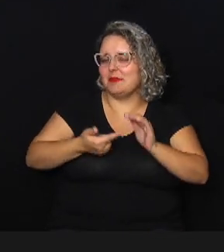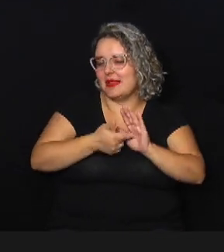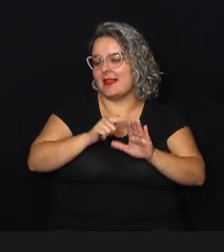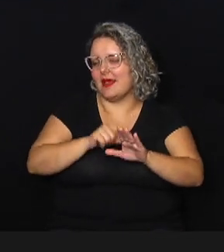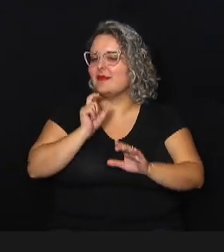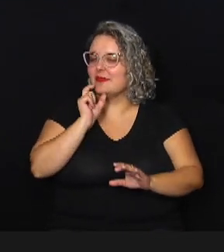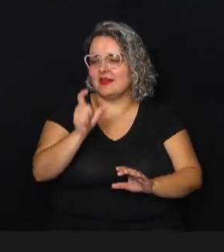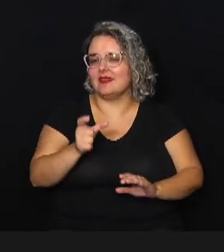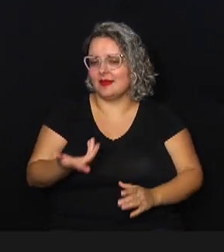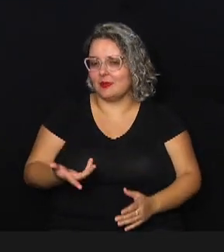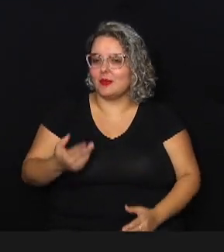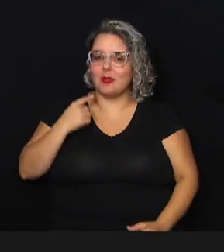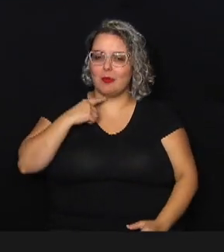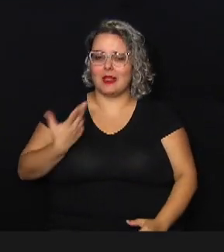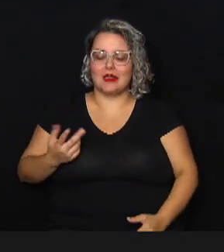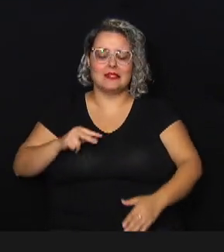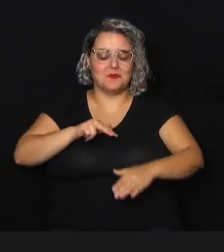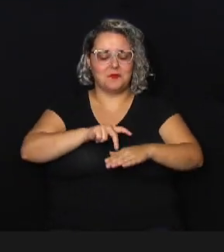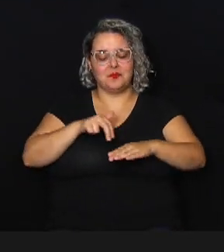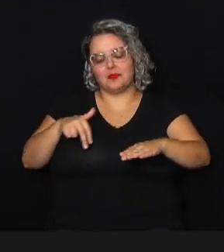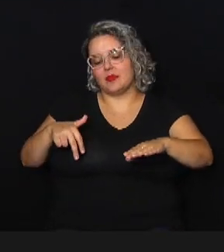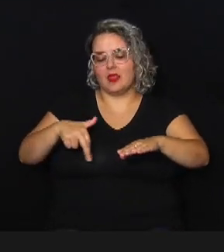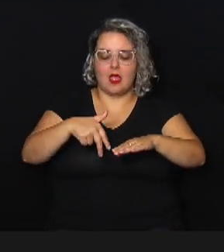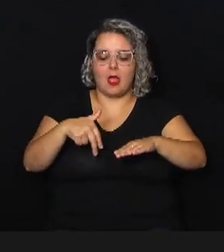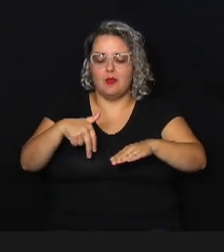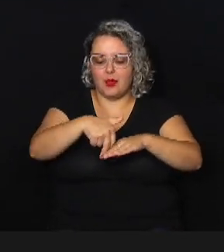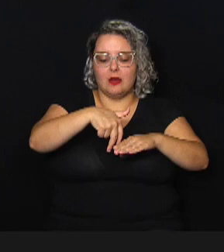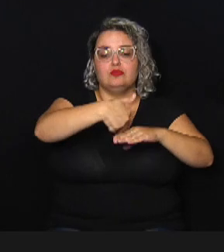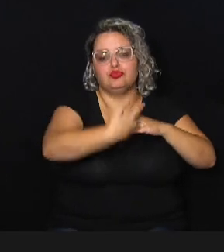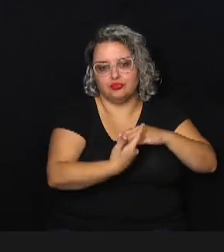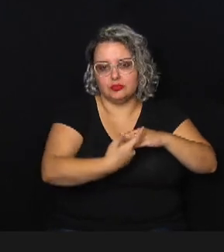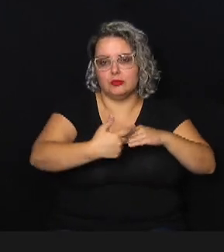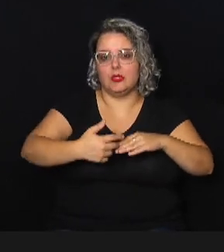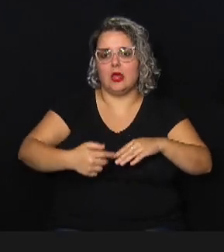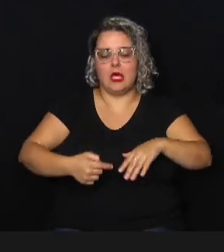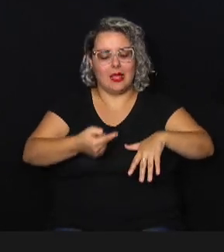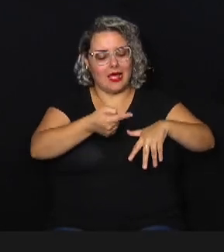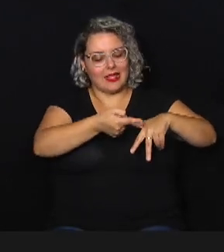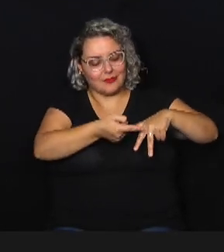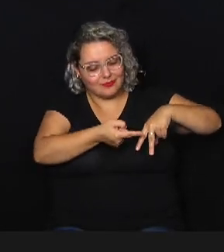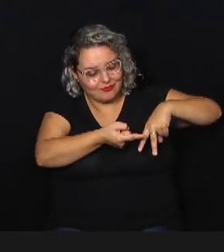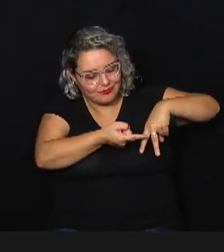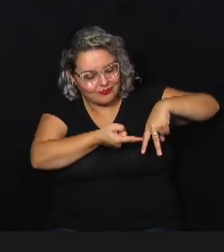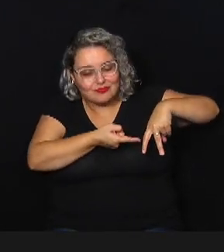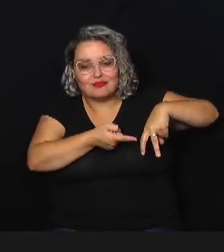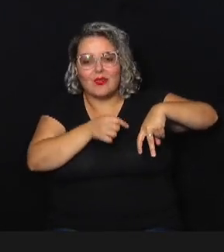As plaquetas são as primeiras células que chegam para conter aquele sangramento